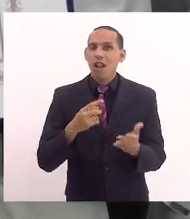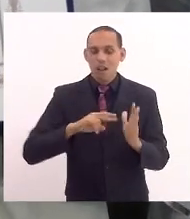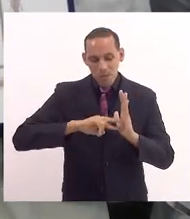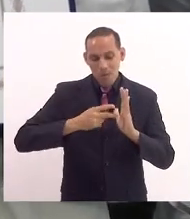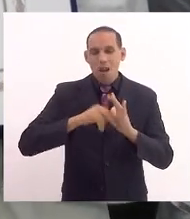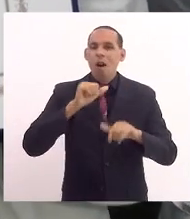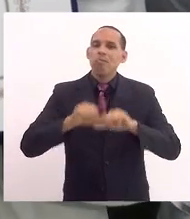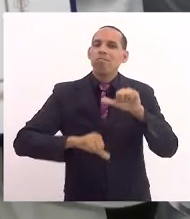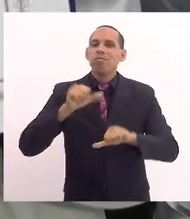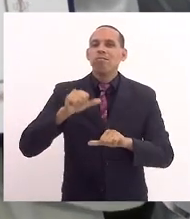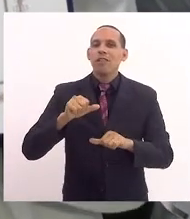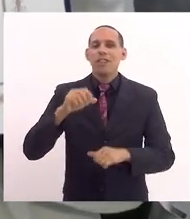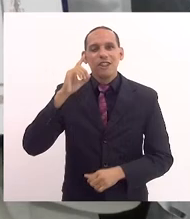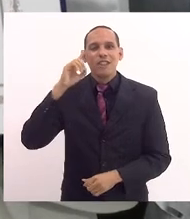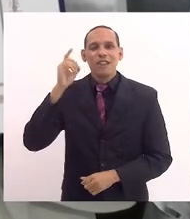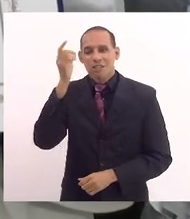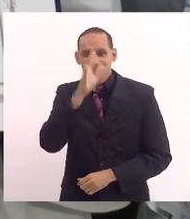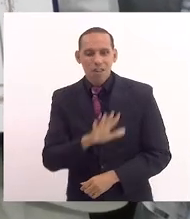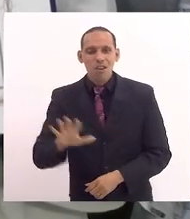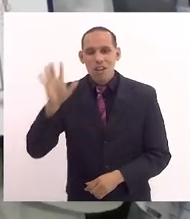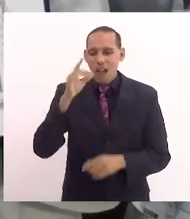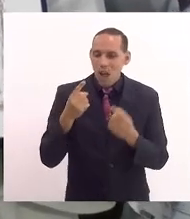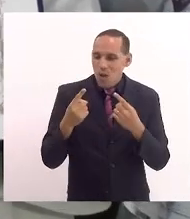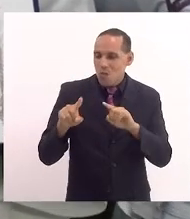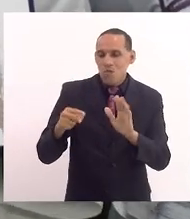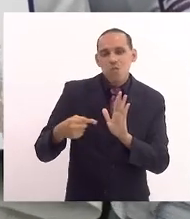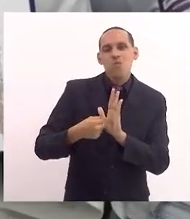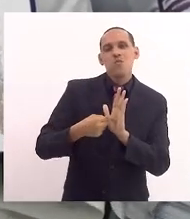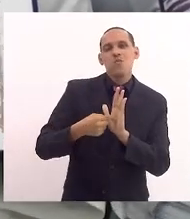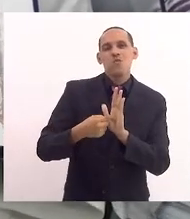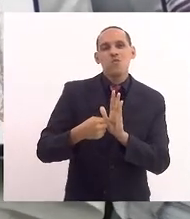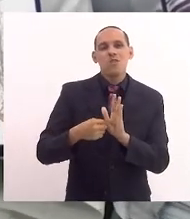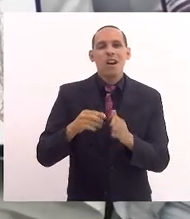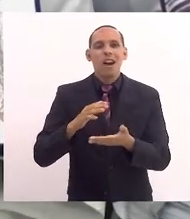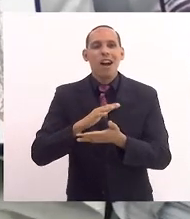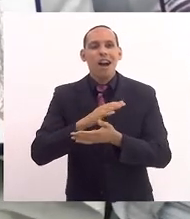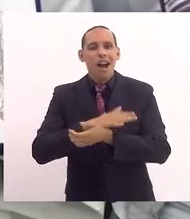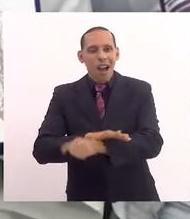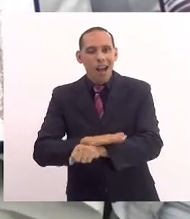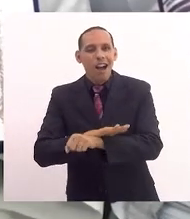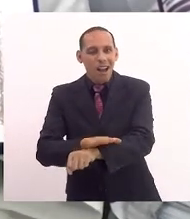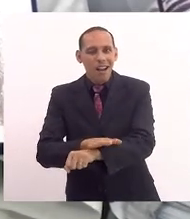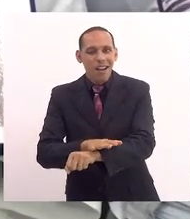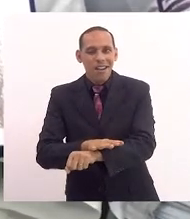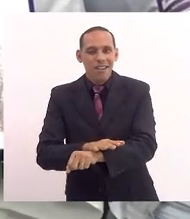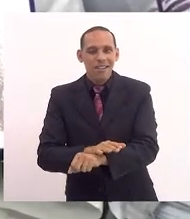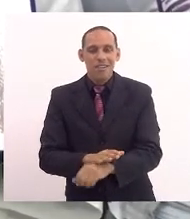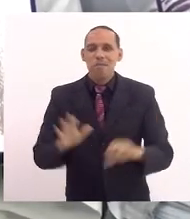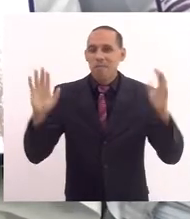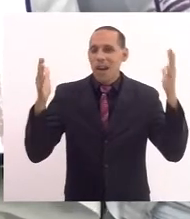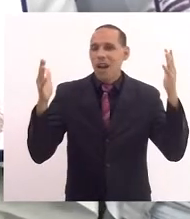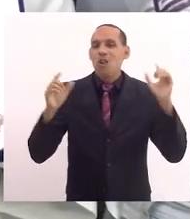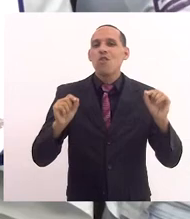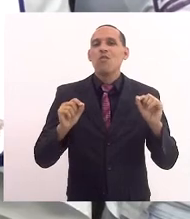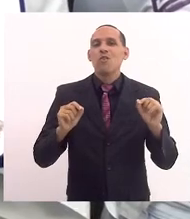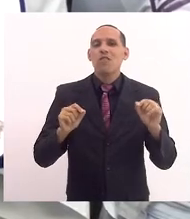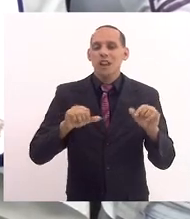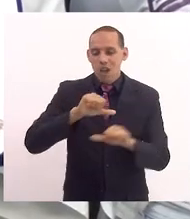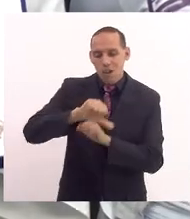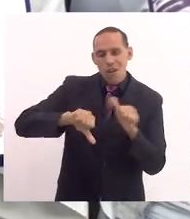A data essa que estamos ressignificando para o Dia Nacional da Denúncia contra o Racismo, celebrando a alternativa, a